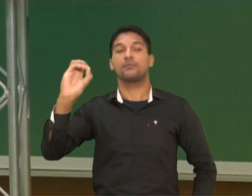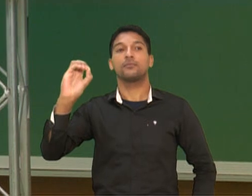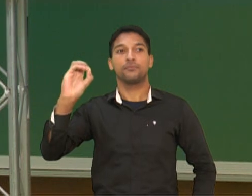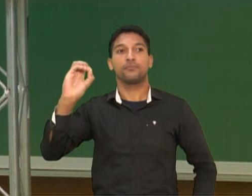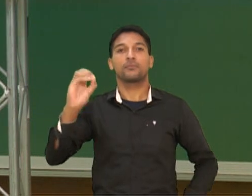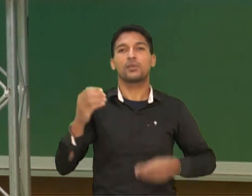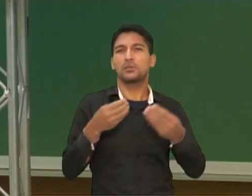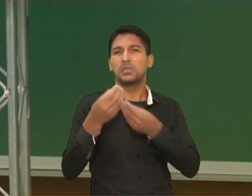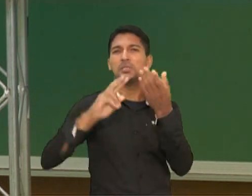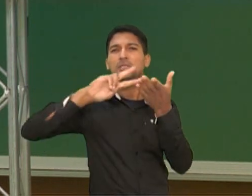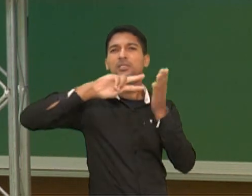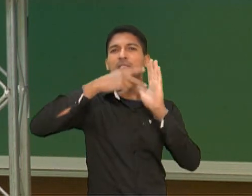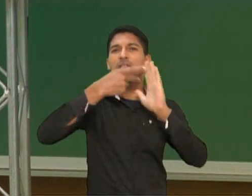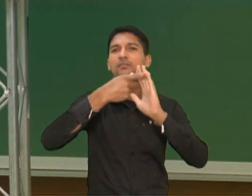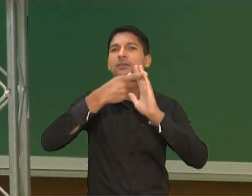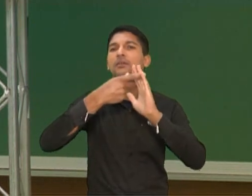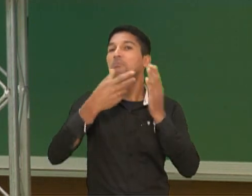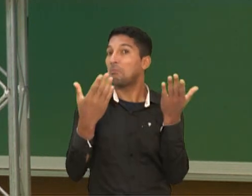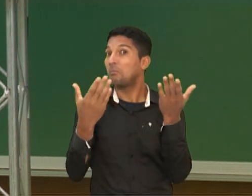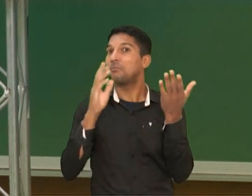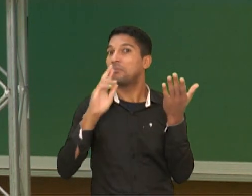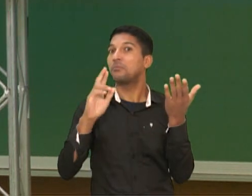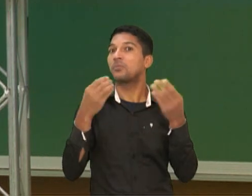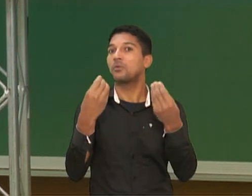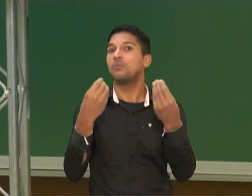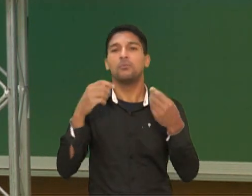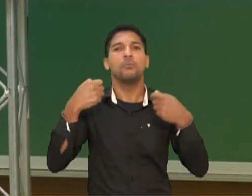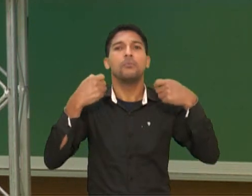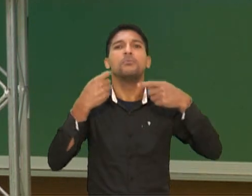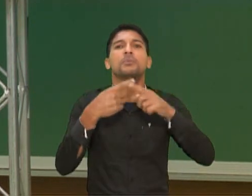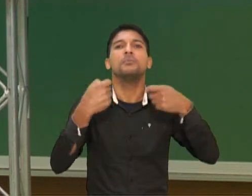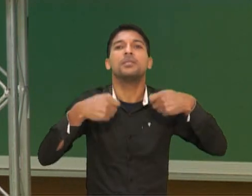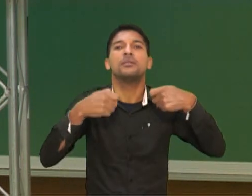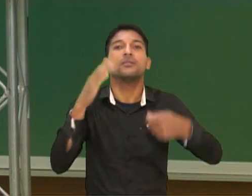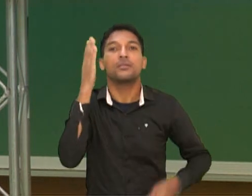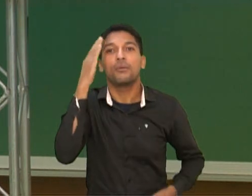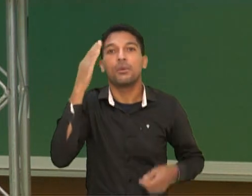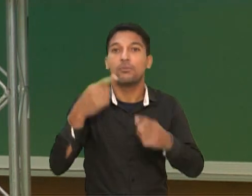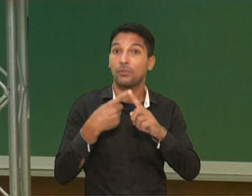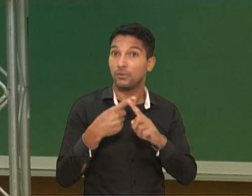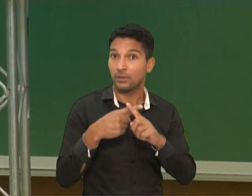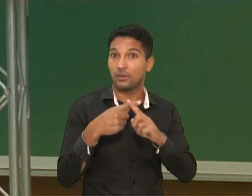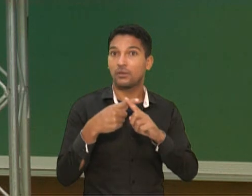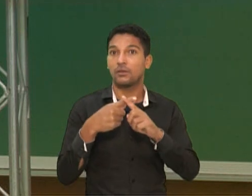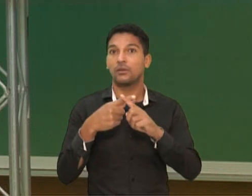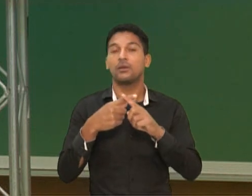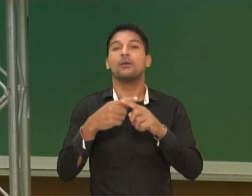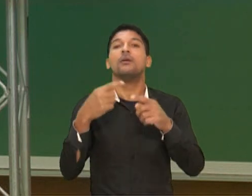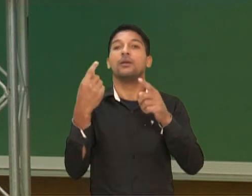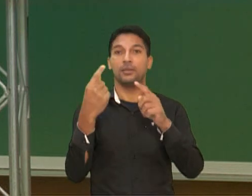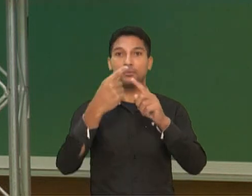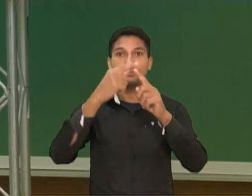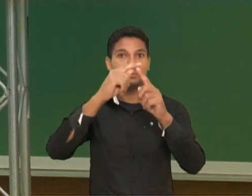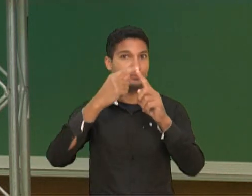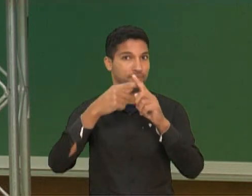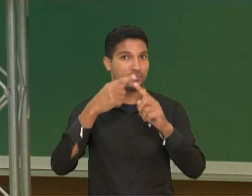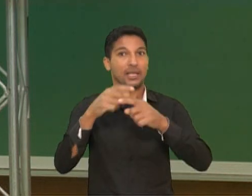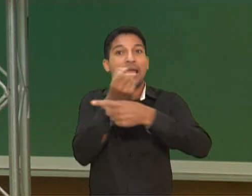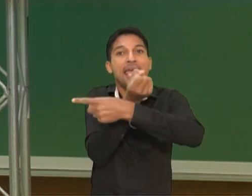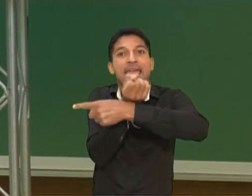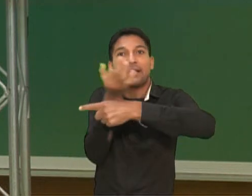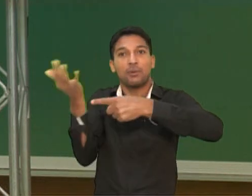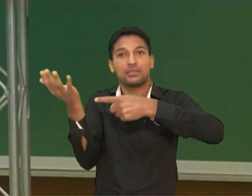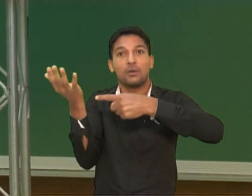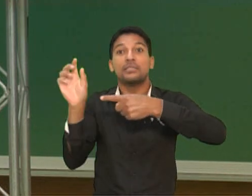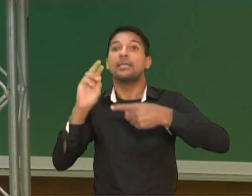isso acarreta? O que isso vai resultar? Por que eu tenho que saber disso? Você já analisa a tua equação. Se o delta for maior